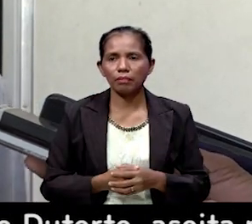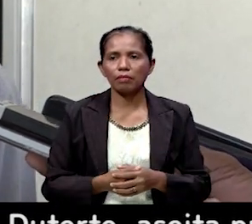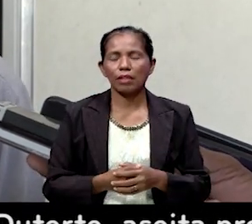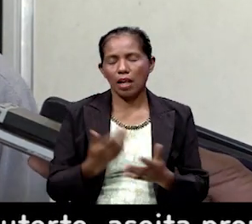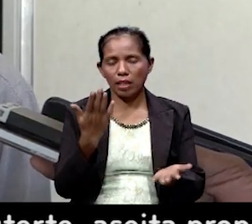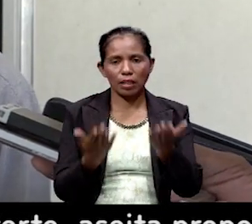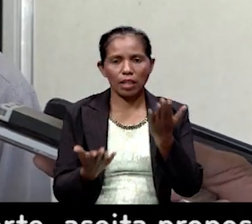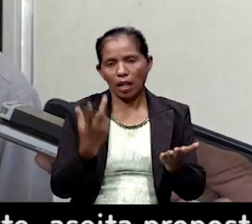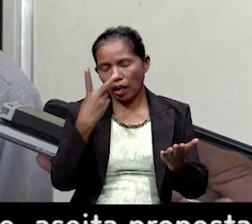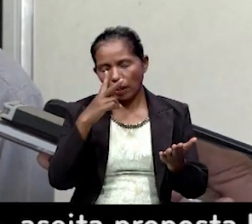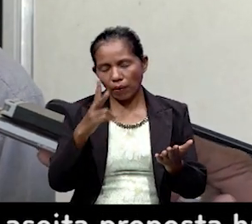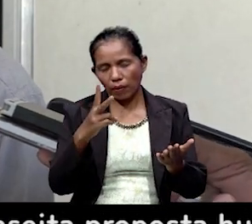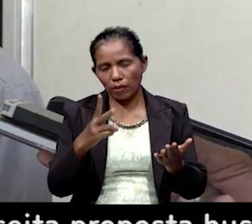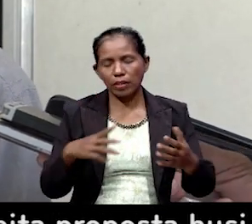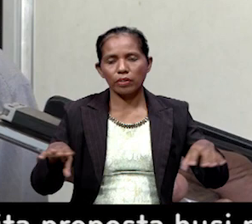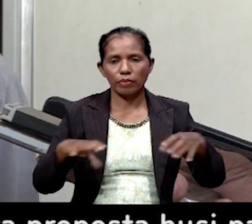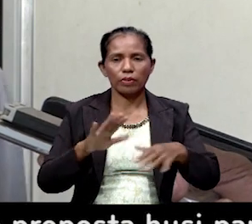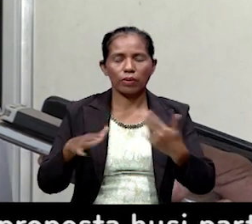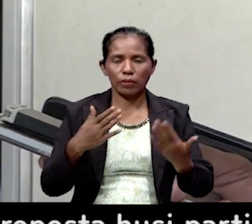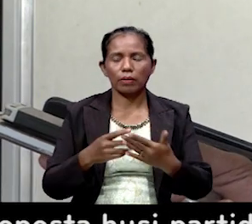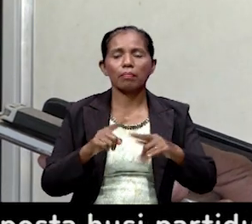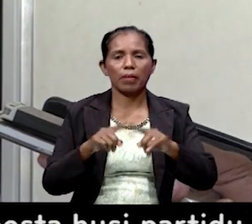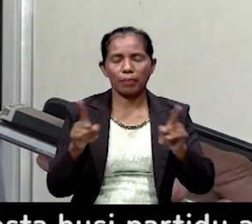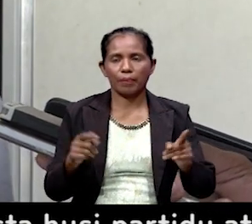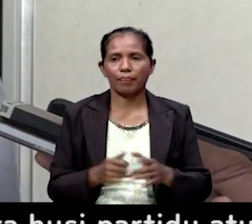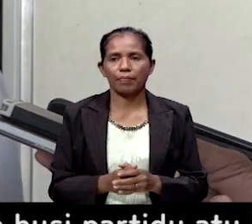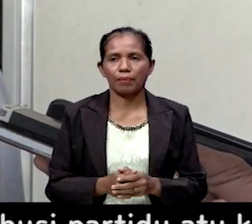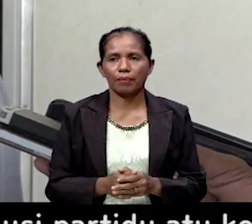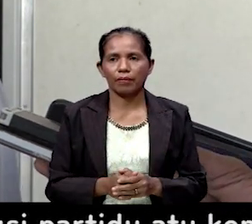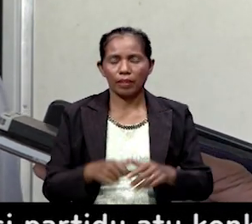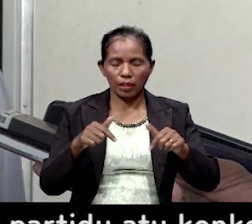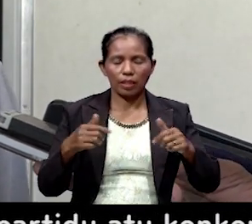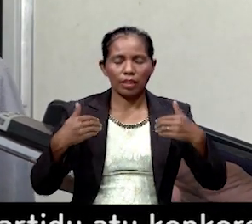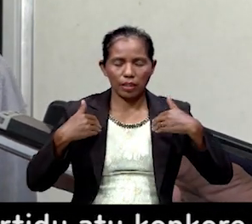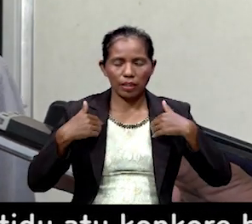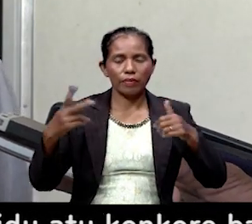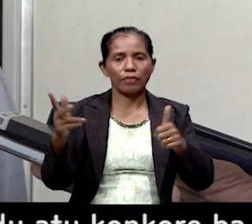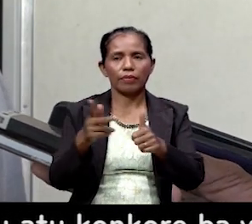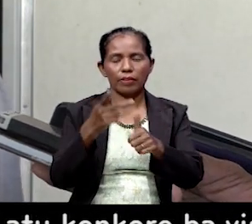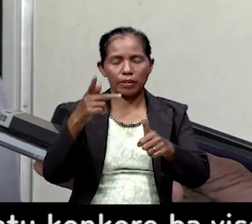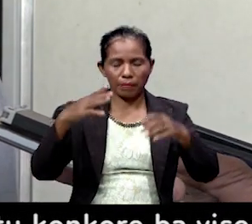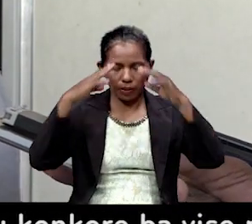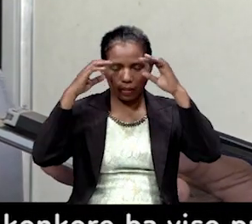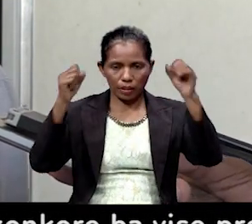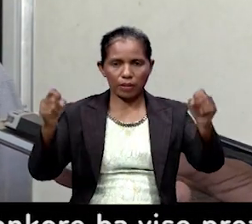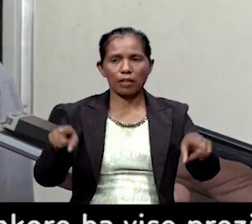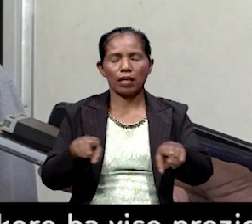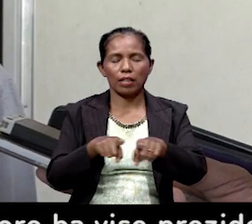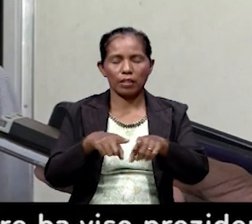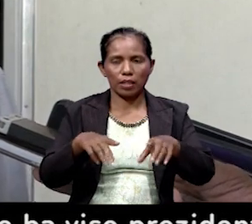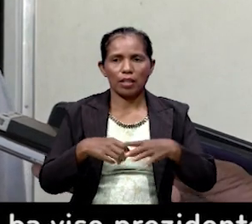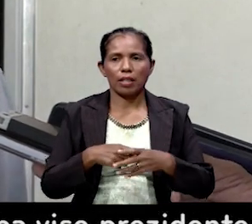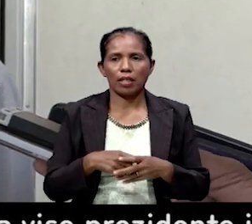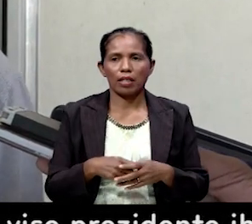ona consequência ser neut. Mas ele é o vice-presidente, ele vê que sim, ele despaz o anexo em presidência